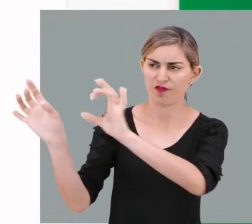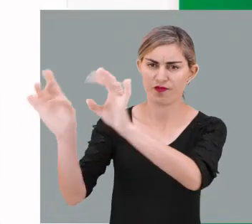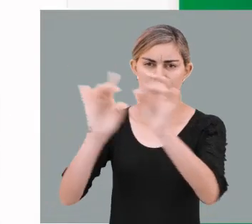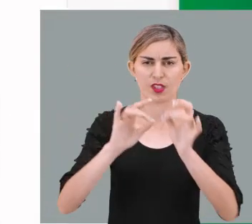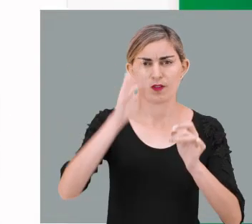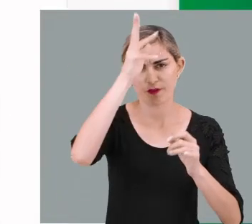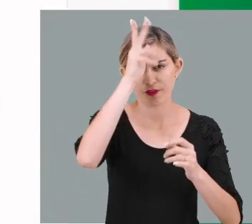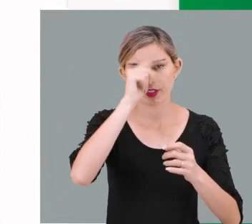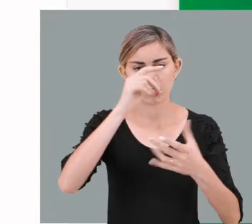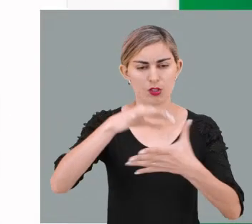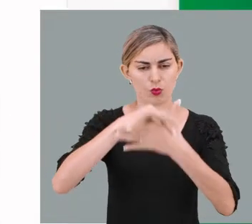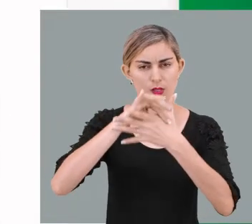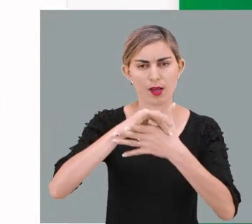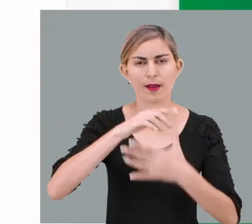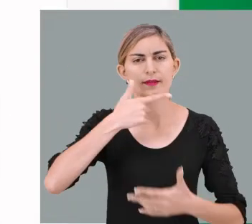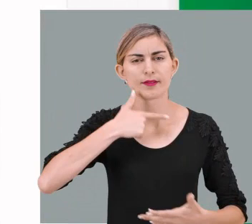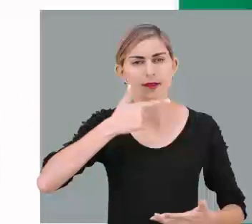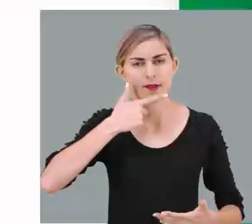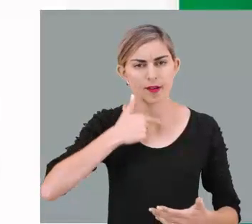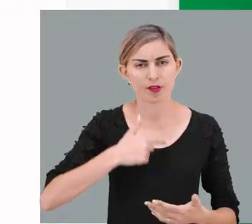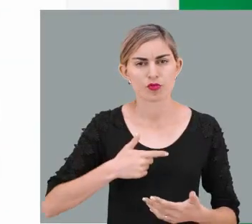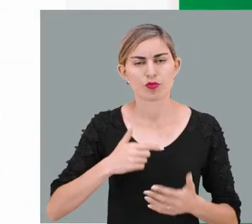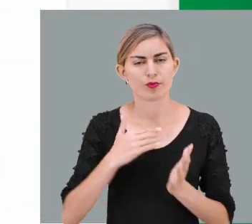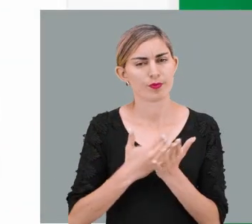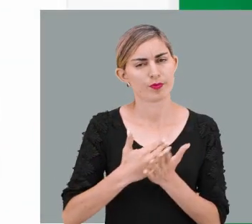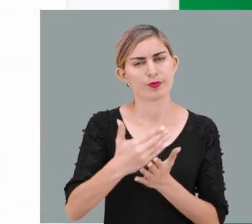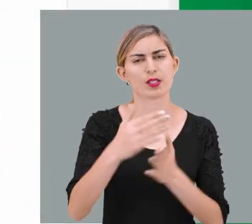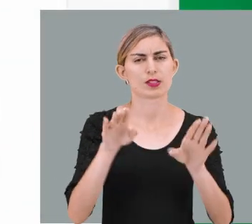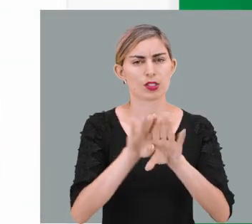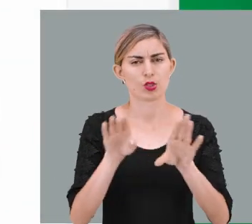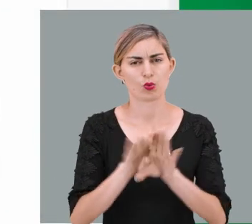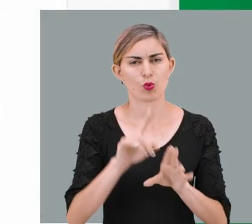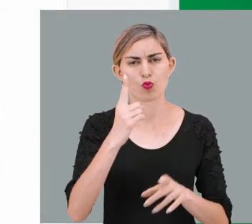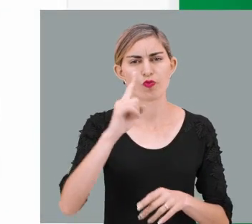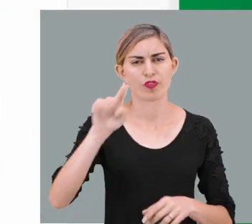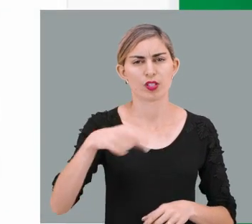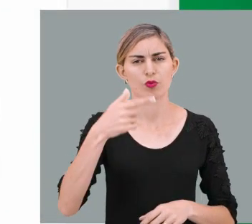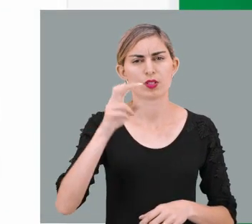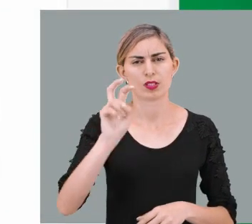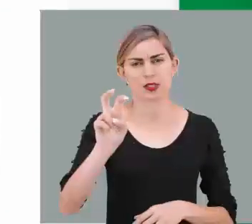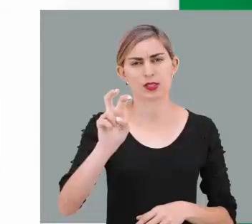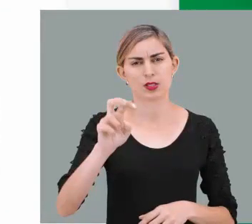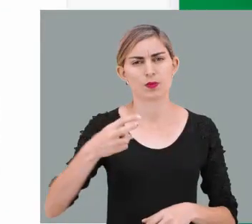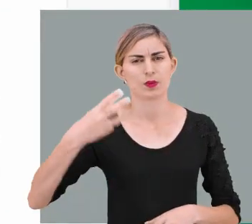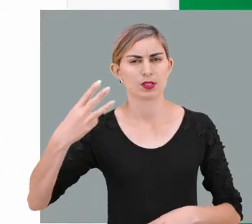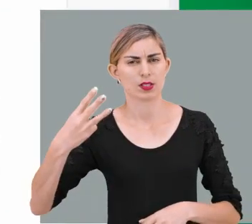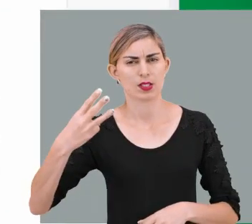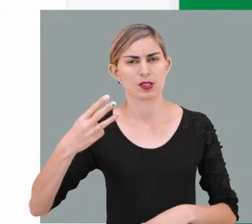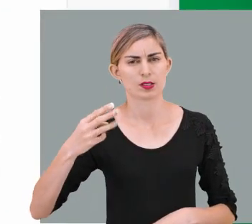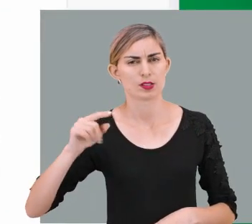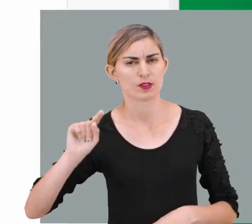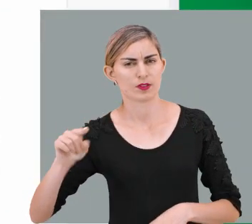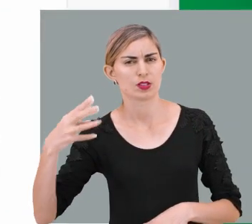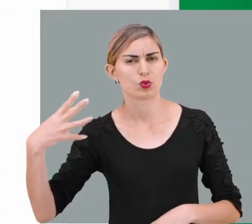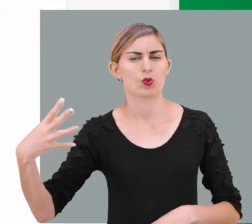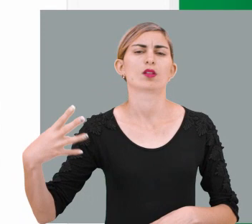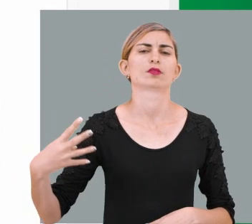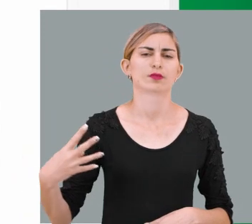sanduíches na ordem frango, carne e queijo passa a ser igual a 1,5 para 3 para